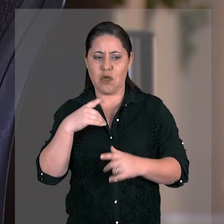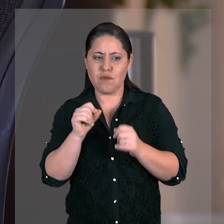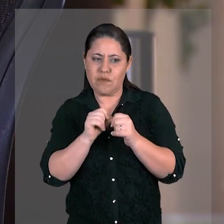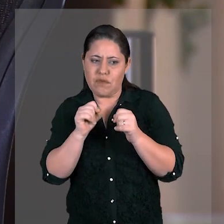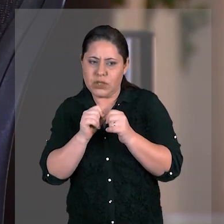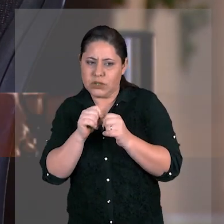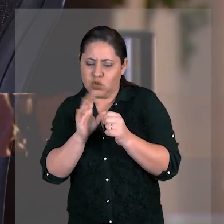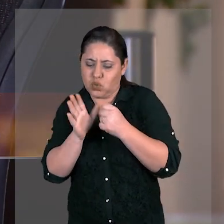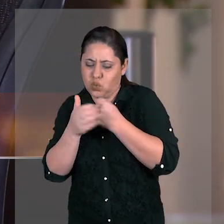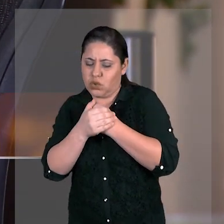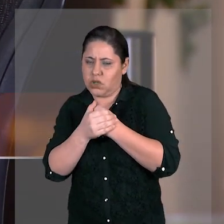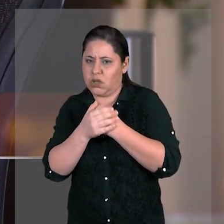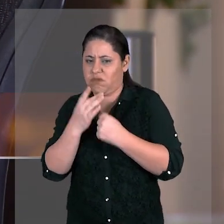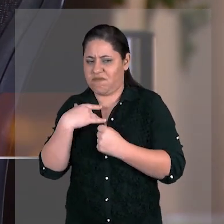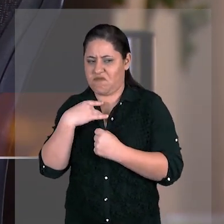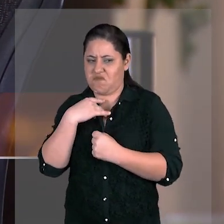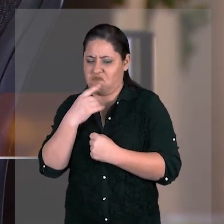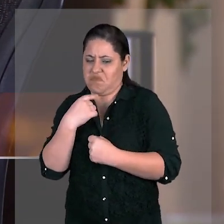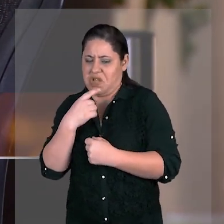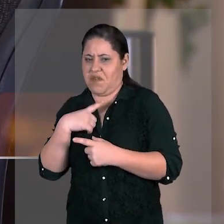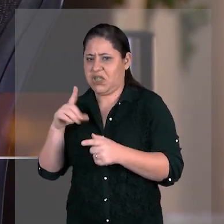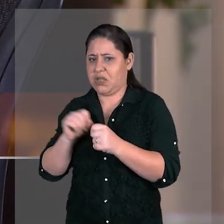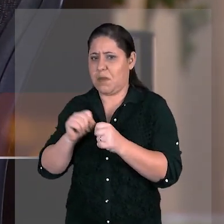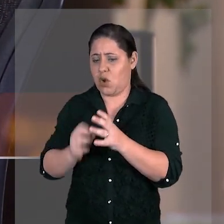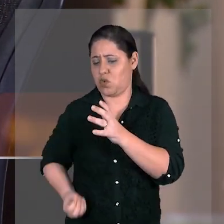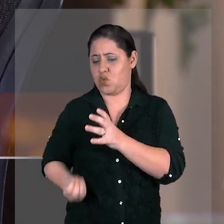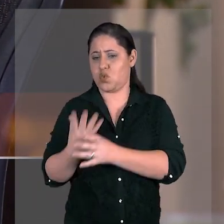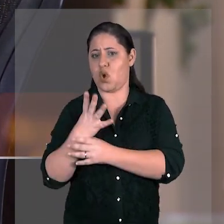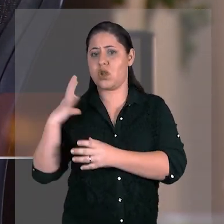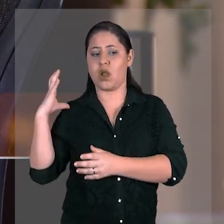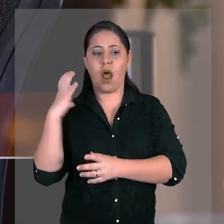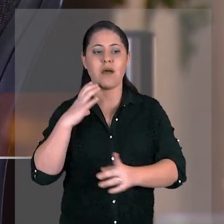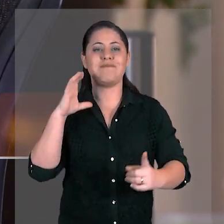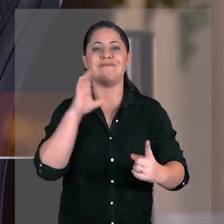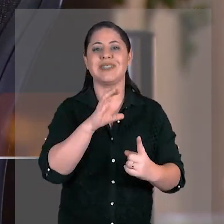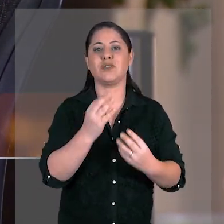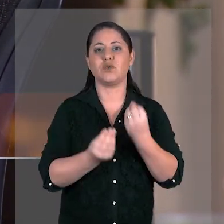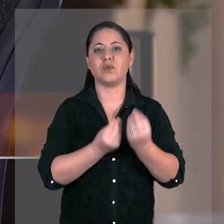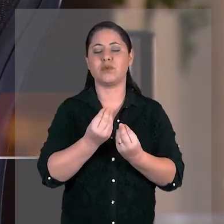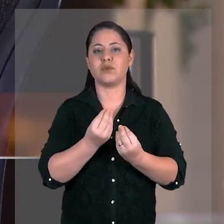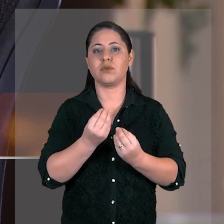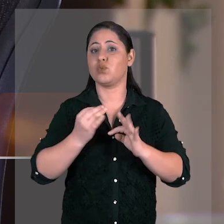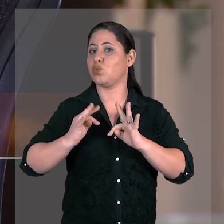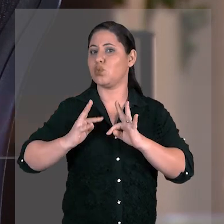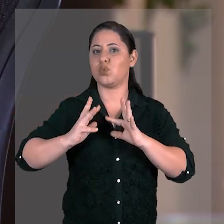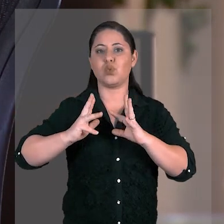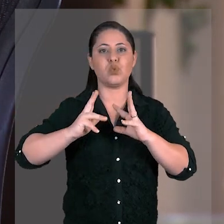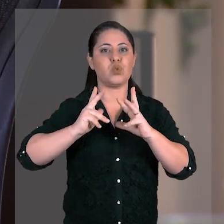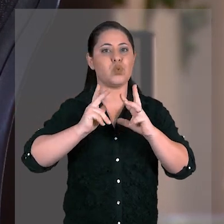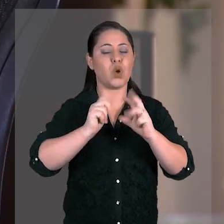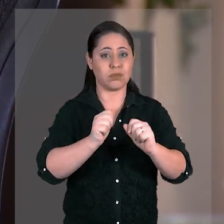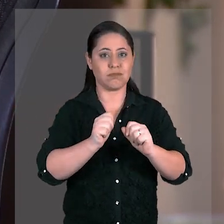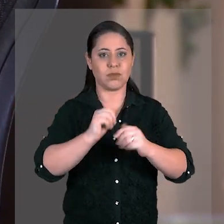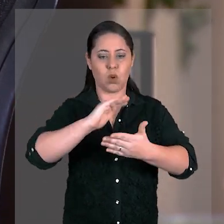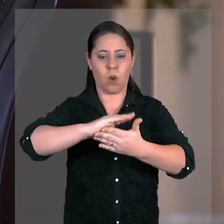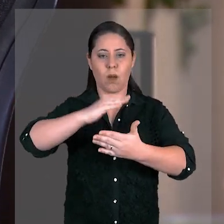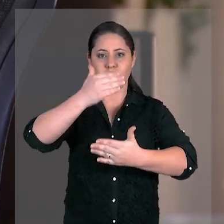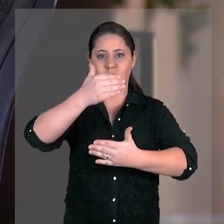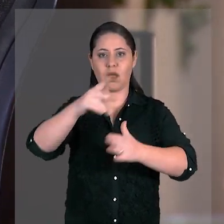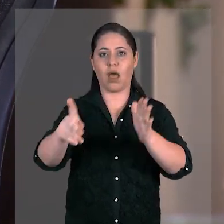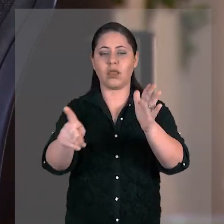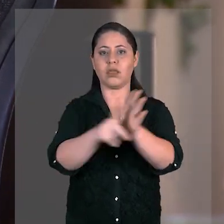ninguém vai saber de onde surgiu essa ameaça. Só que todos os computadores têm um